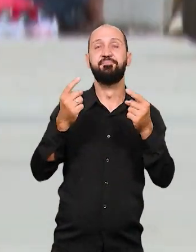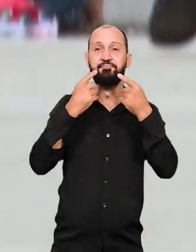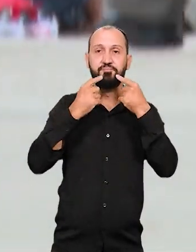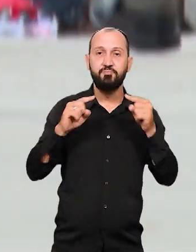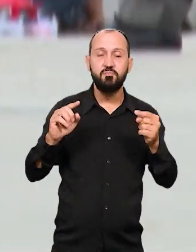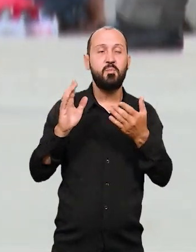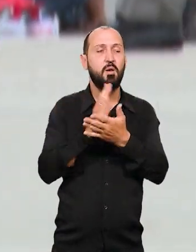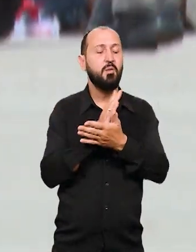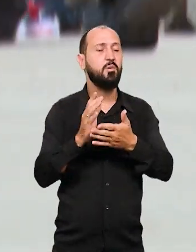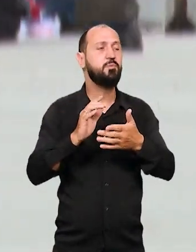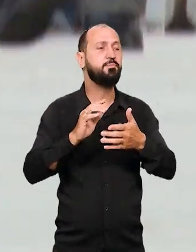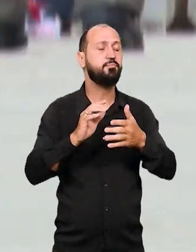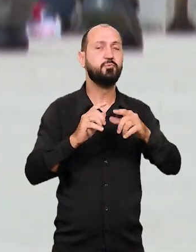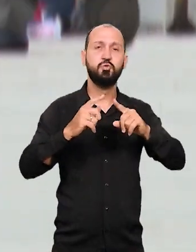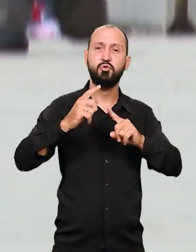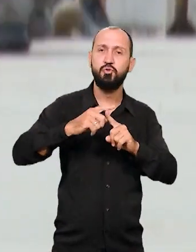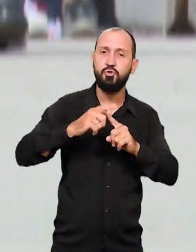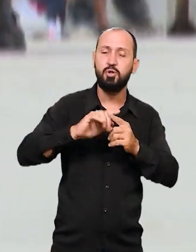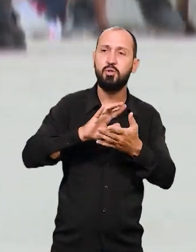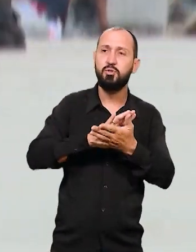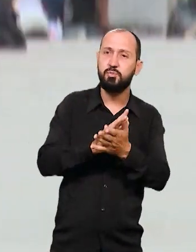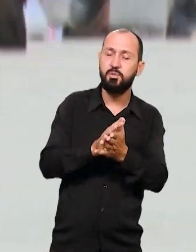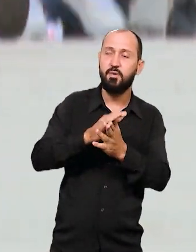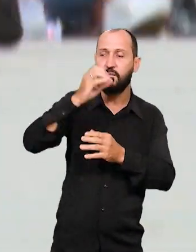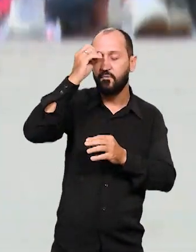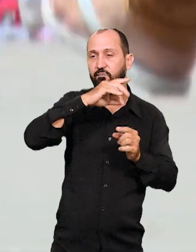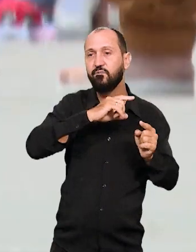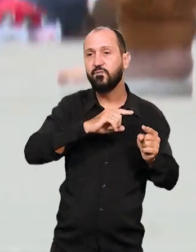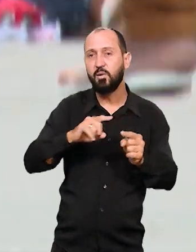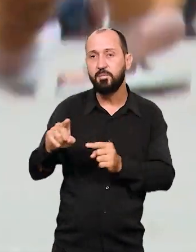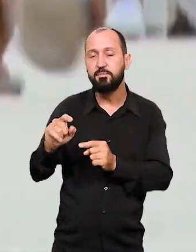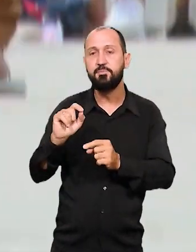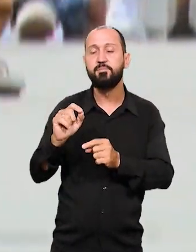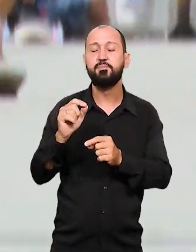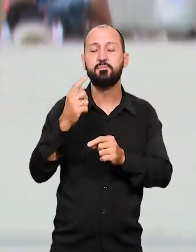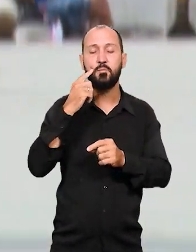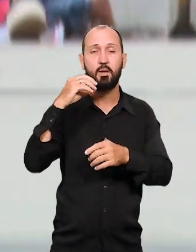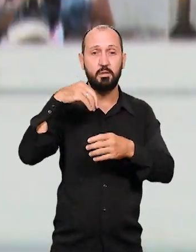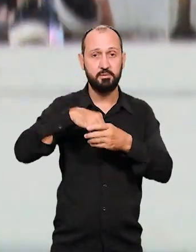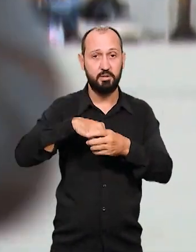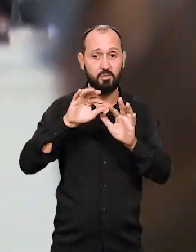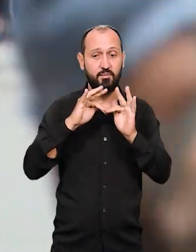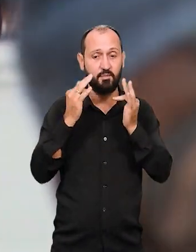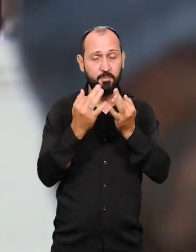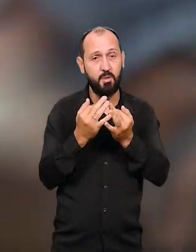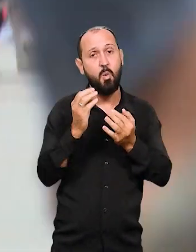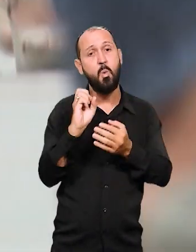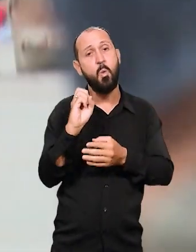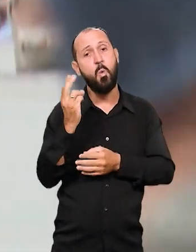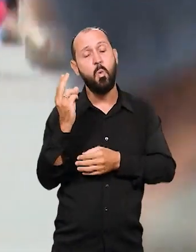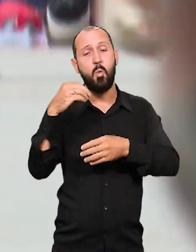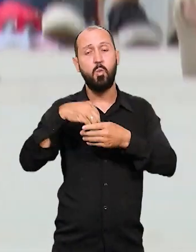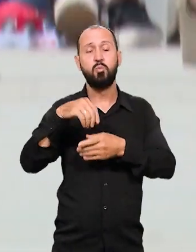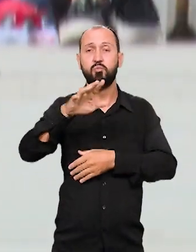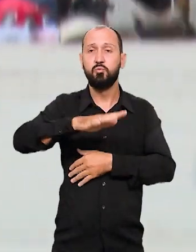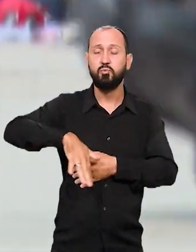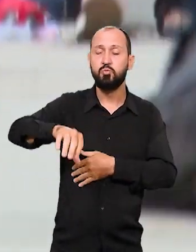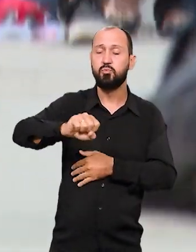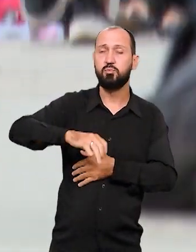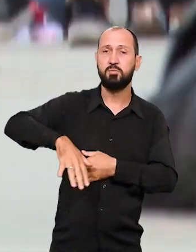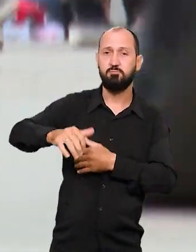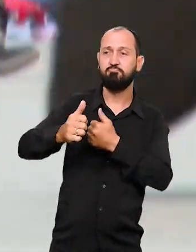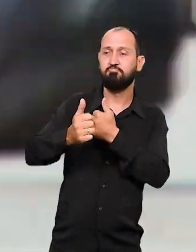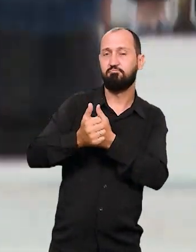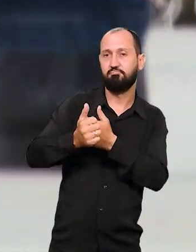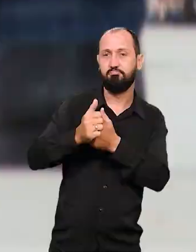HIV relataram algum tipo de discriminação, de violência no âmbito familiar ou no seu ciclo